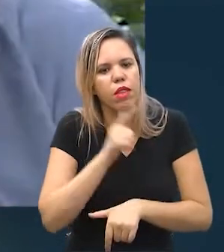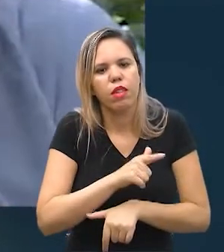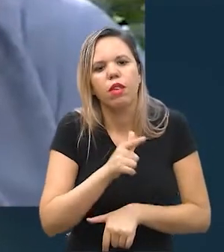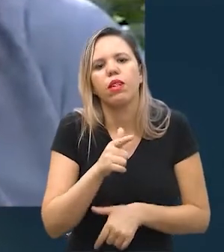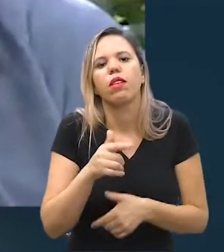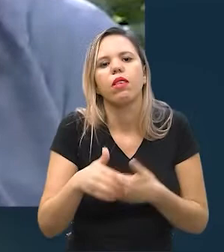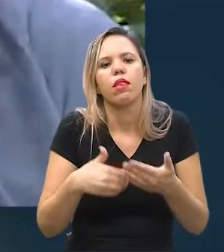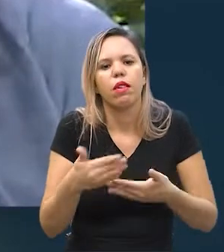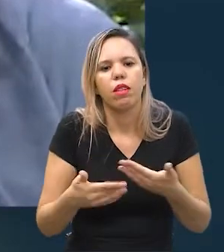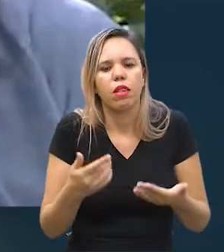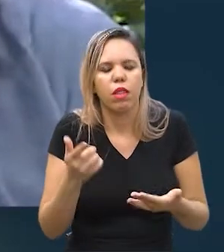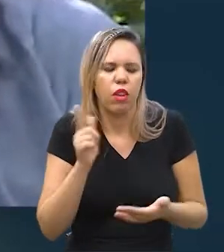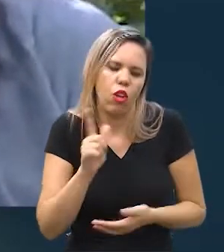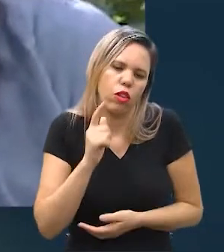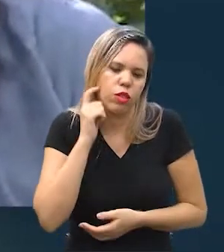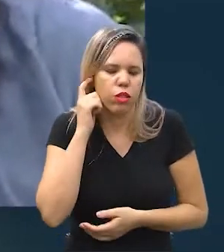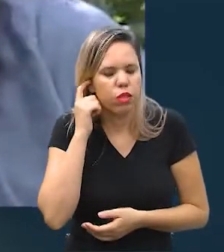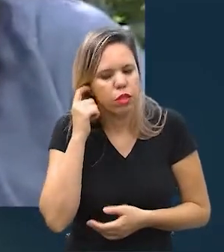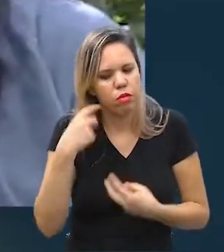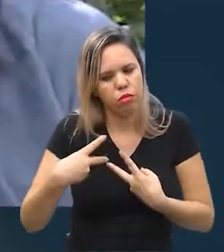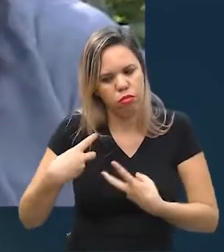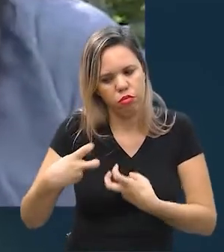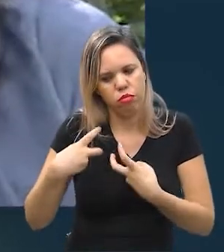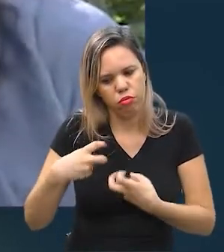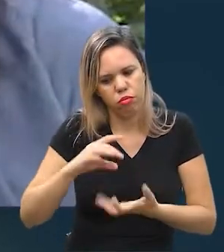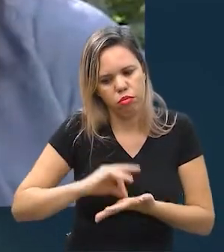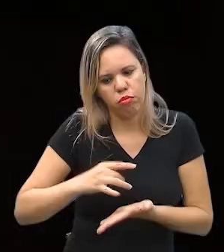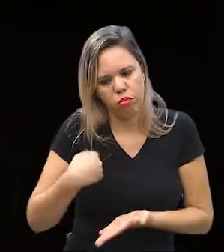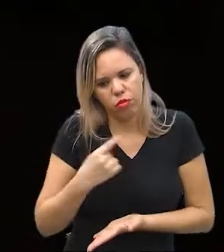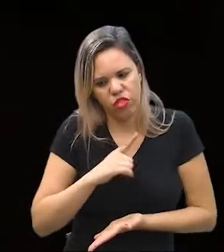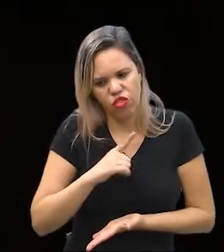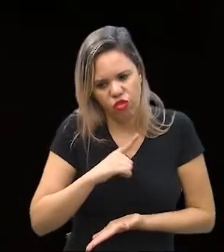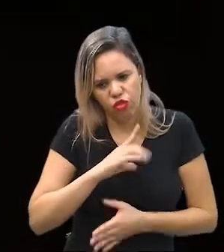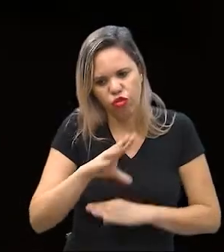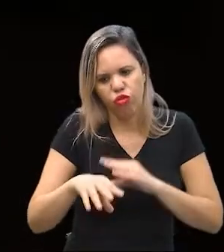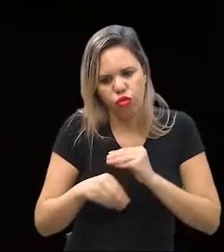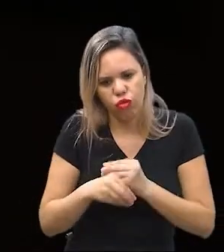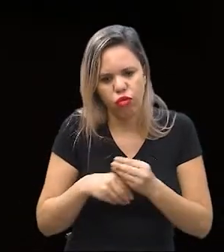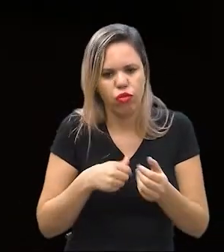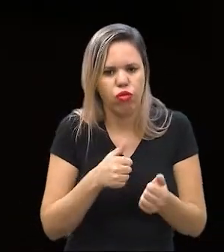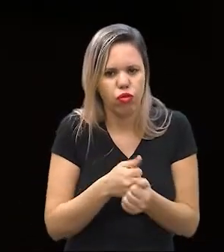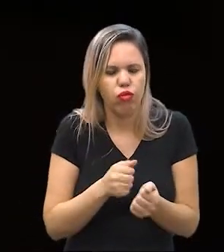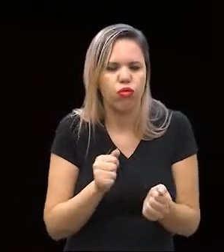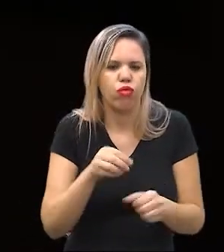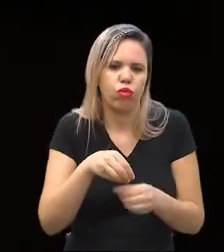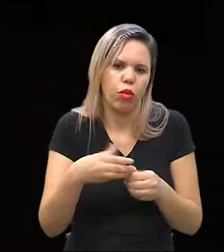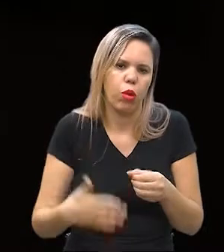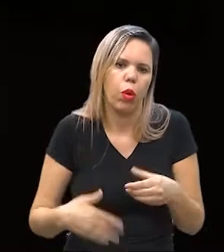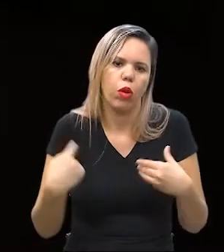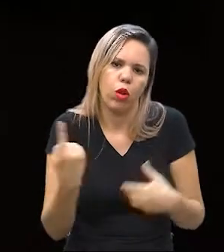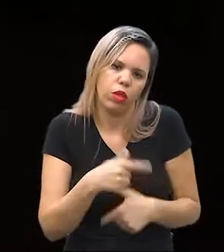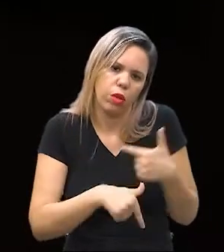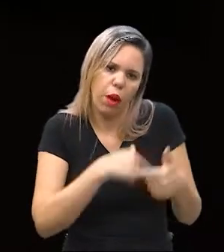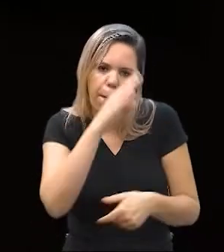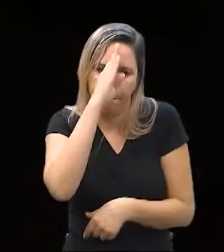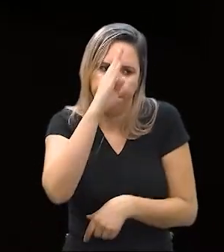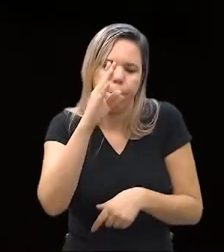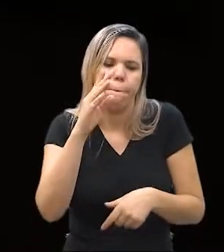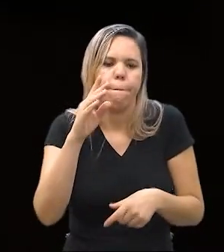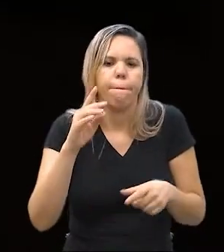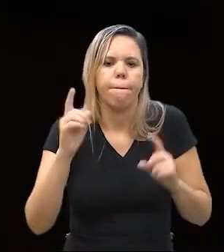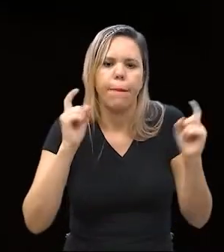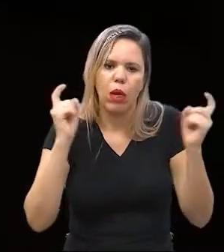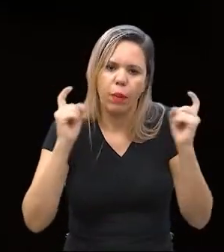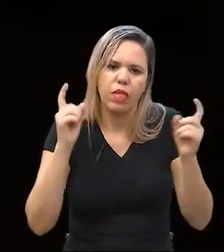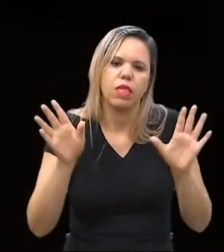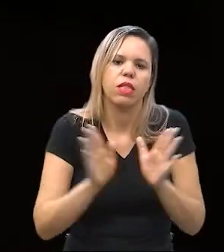menos isso. A gente, claro, olhou para a nossa realidade, olhou para o que nós tínhamos em volta. Nossa principal preocupação sempre foi